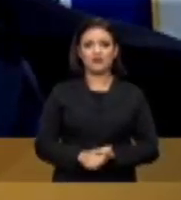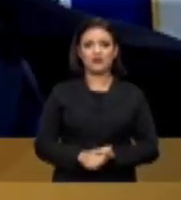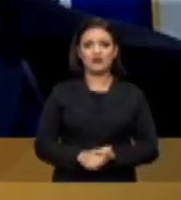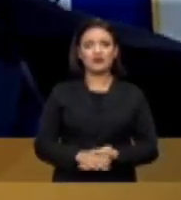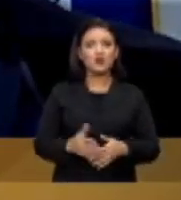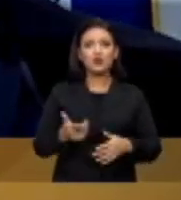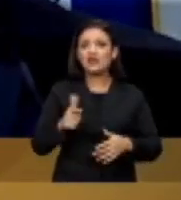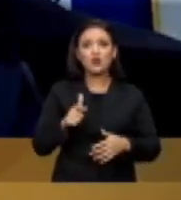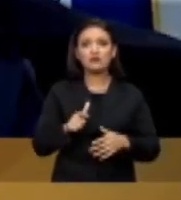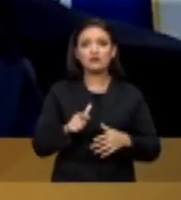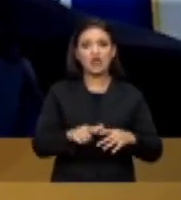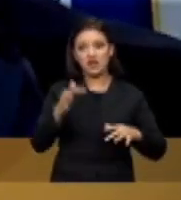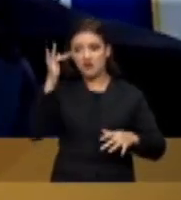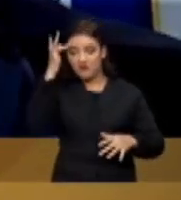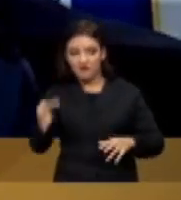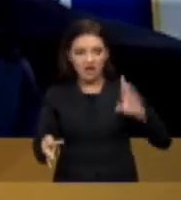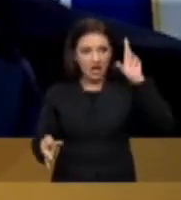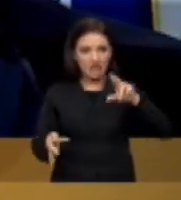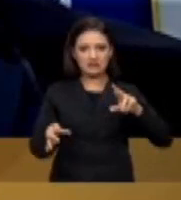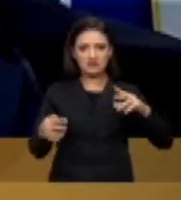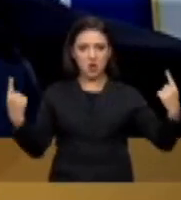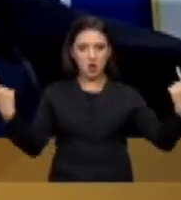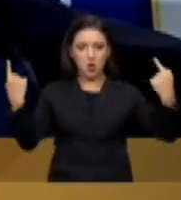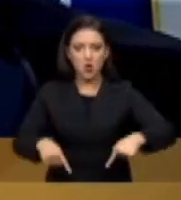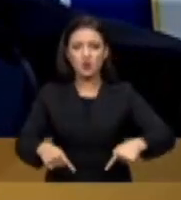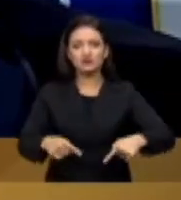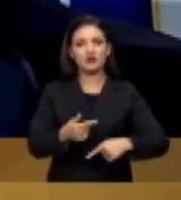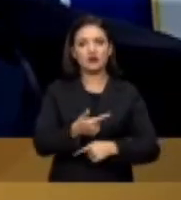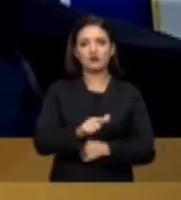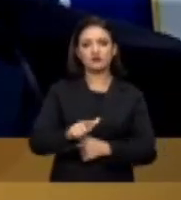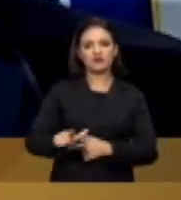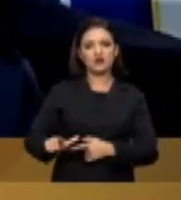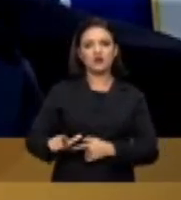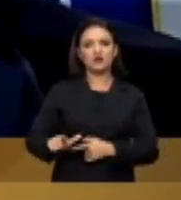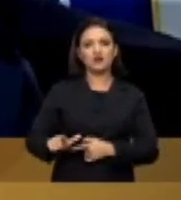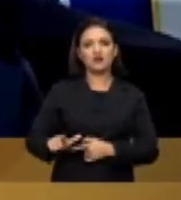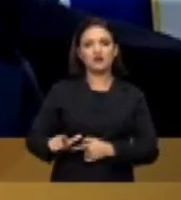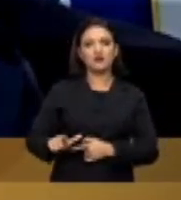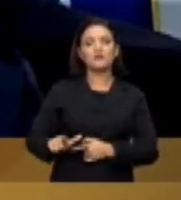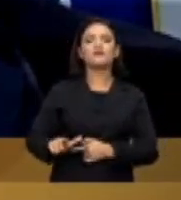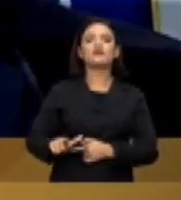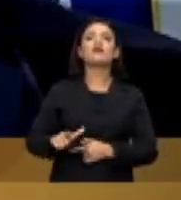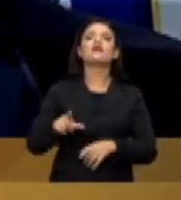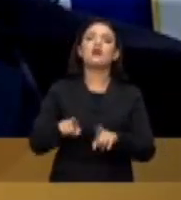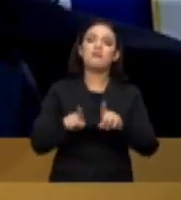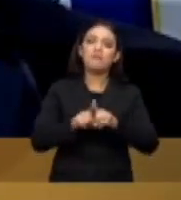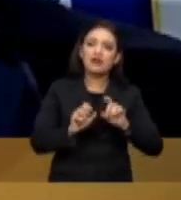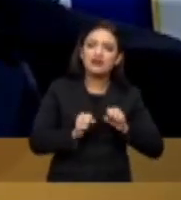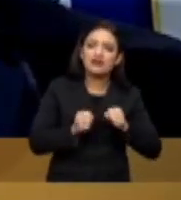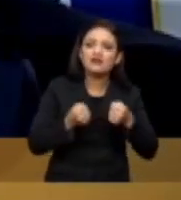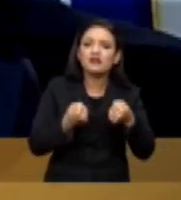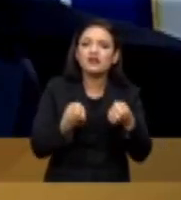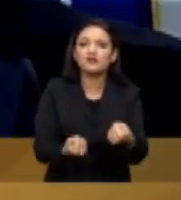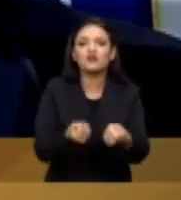oposição entre fé e razão, como assim já demonstraram e defendem os epistemólogos